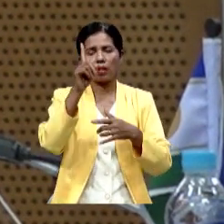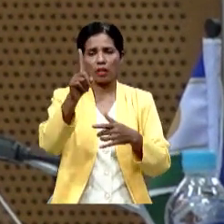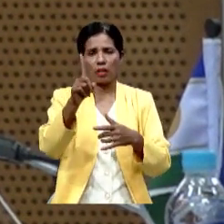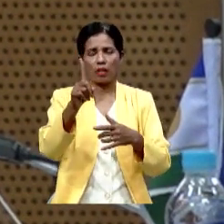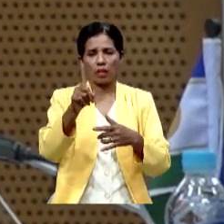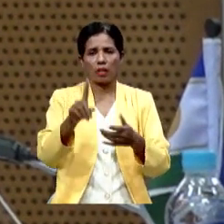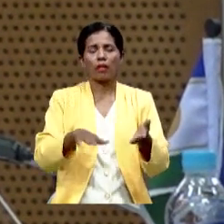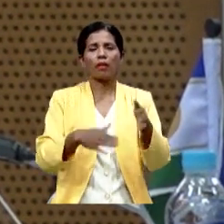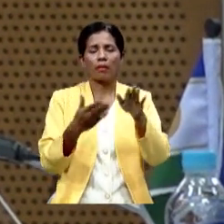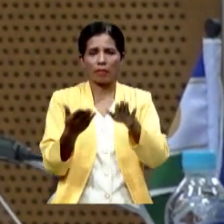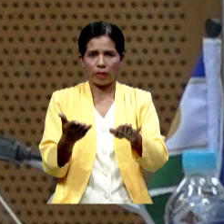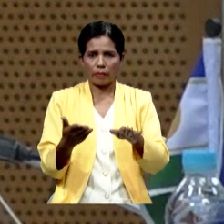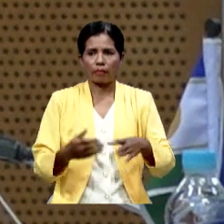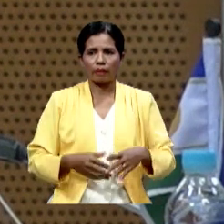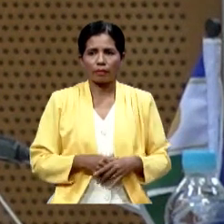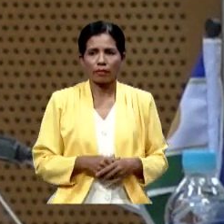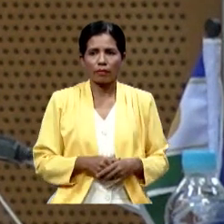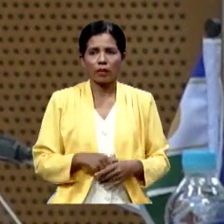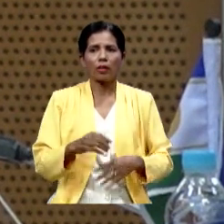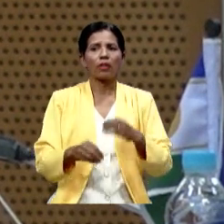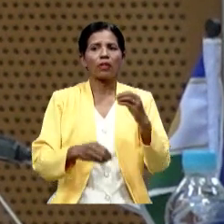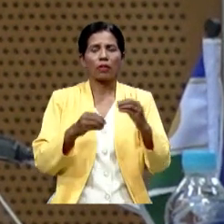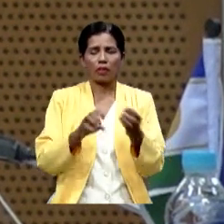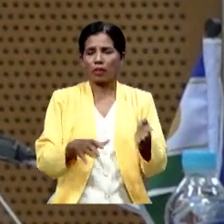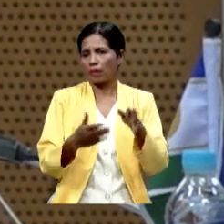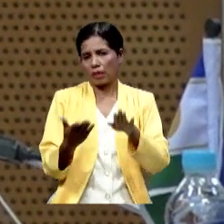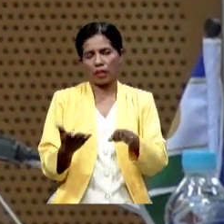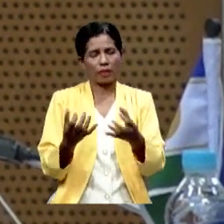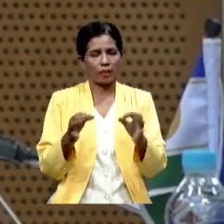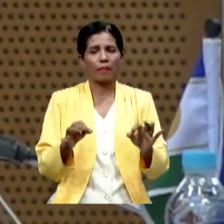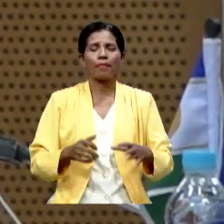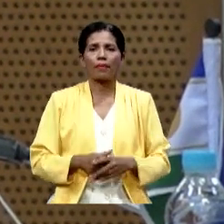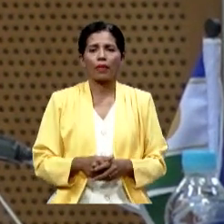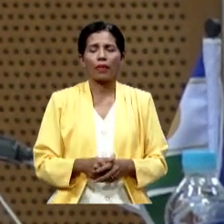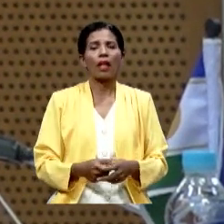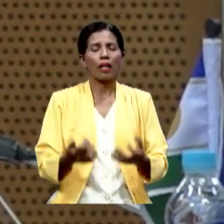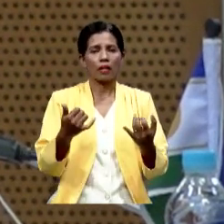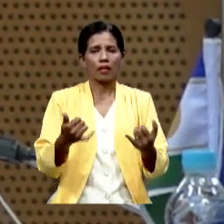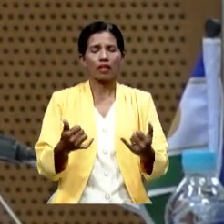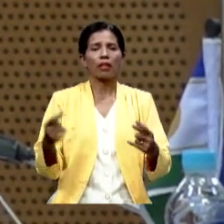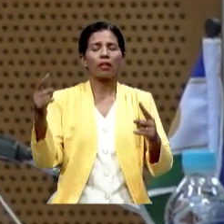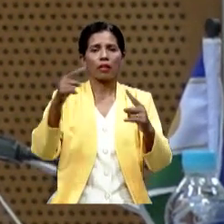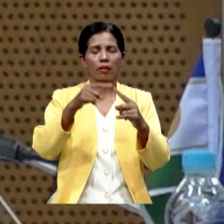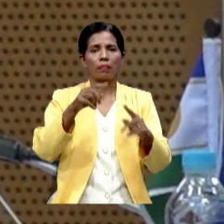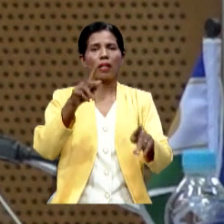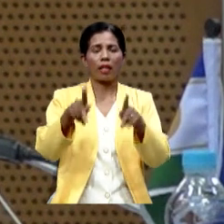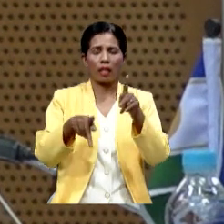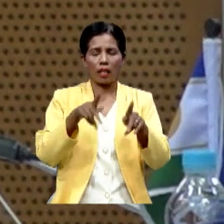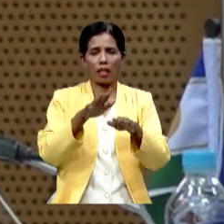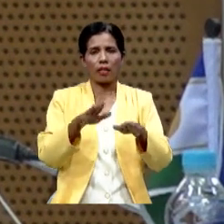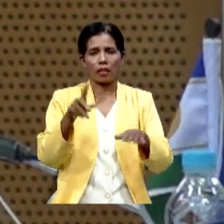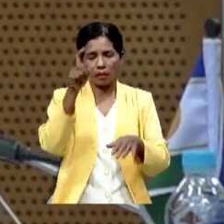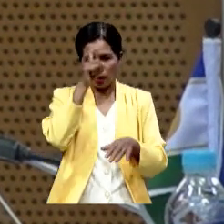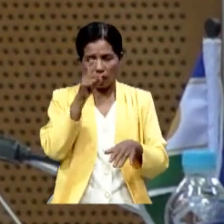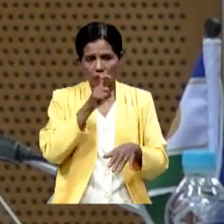nye vida ramata teona significa la convida e ainda nem acontece ba minoridade 14